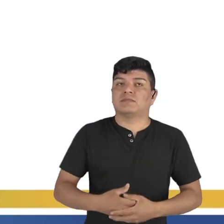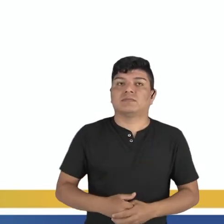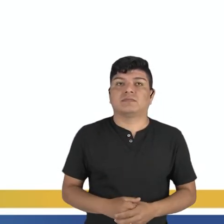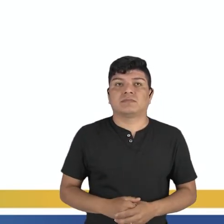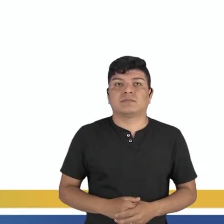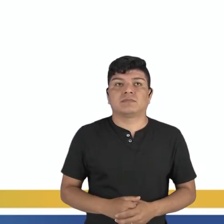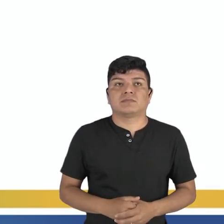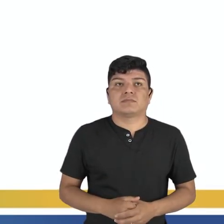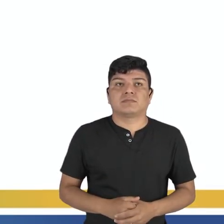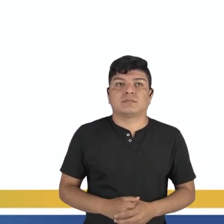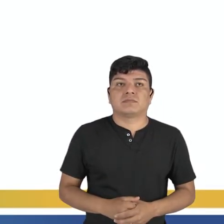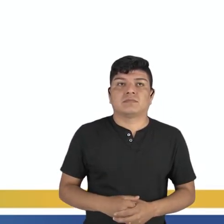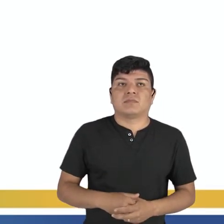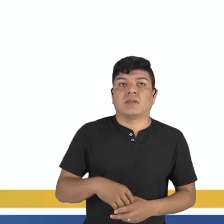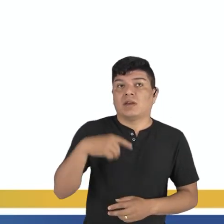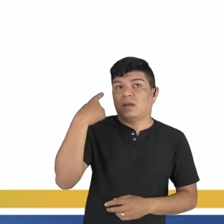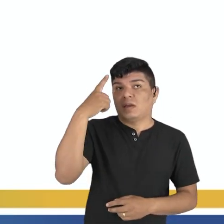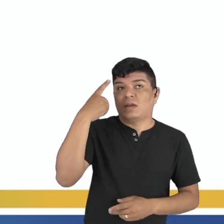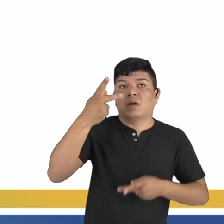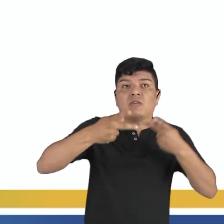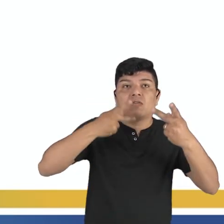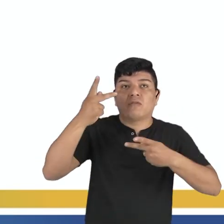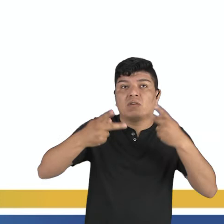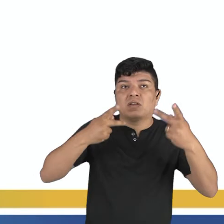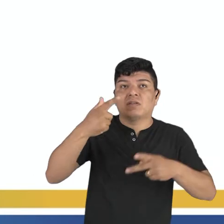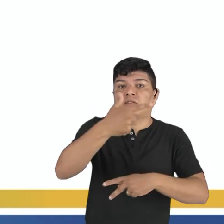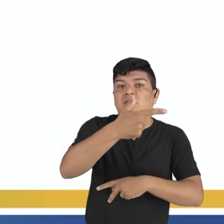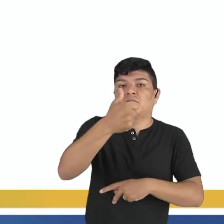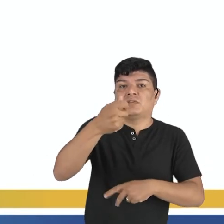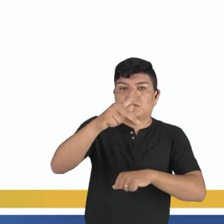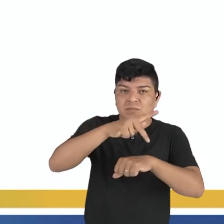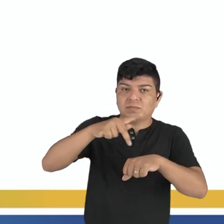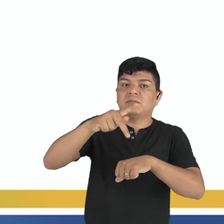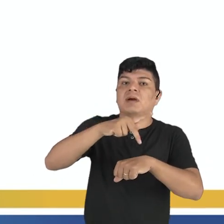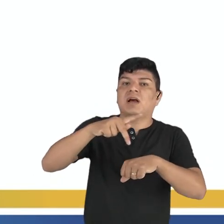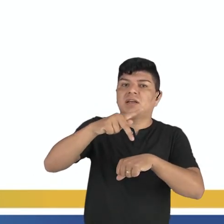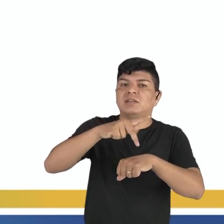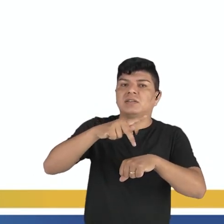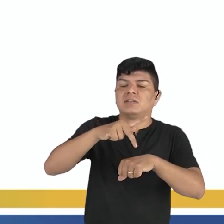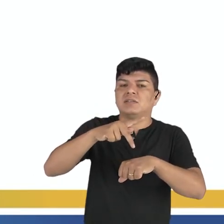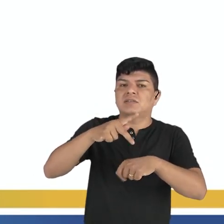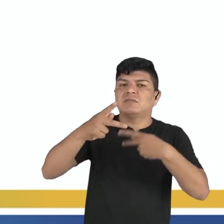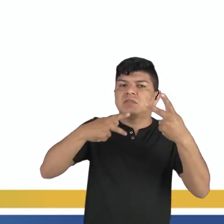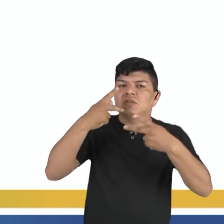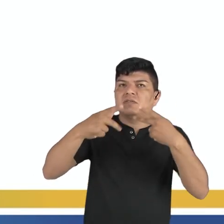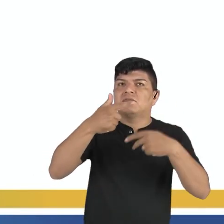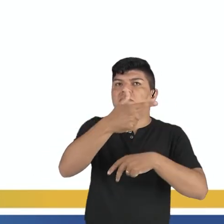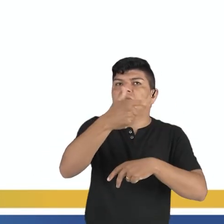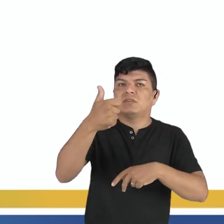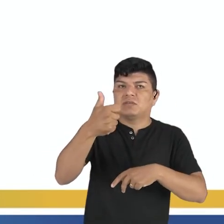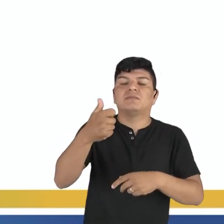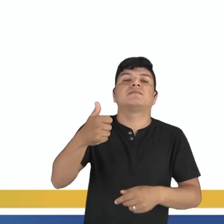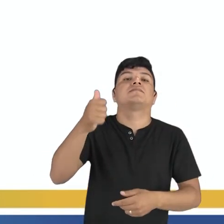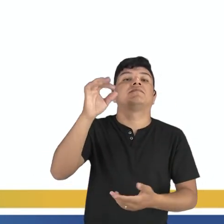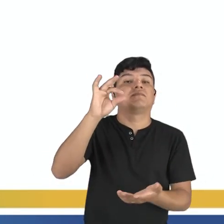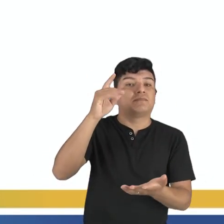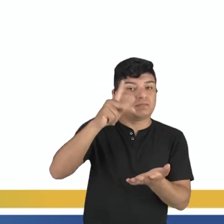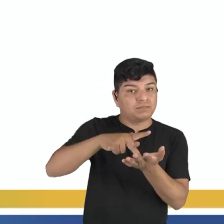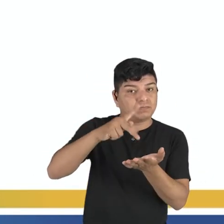isso. Se habla espanhol oficialmente em 21 países, ou seja, o espanhol é o idioma oficial de 21 países,